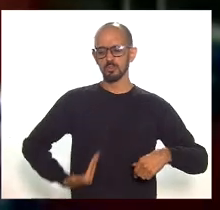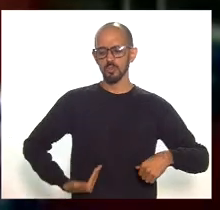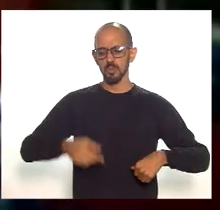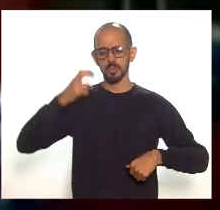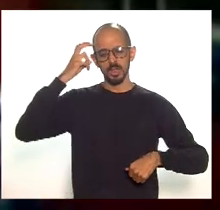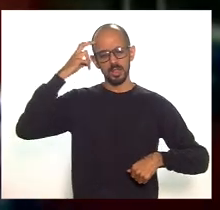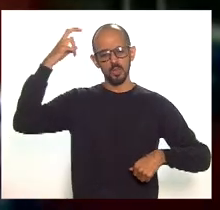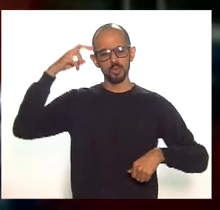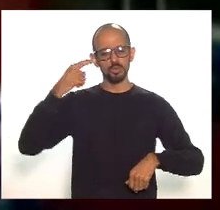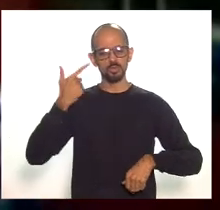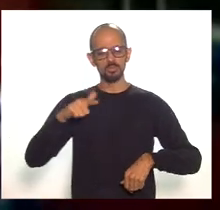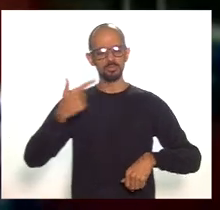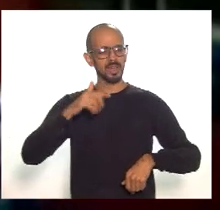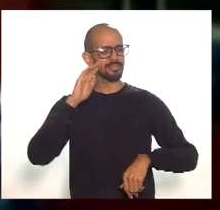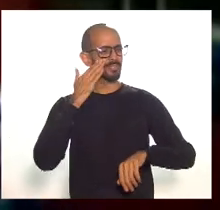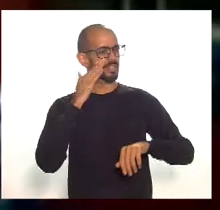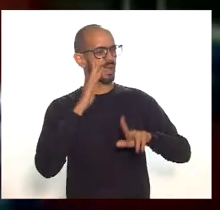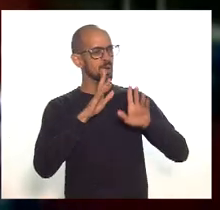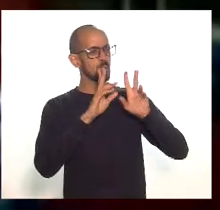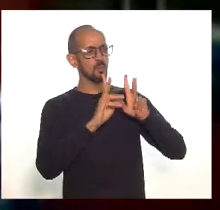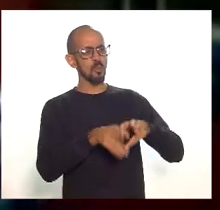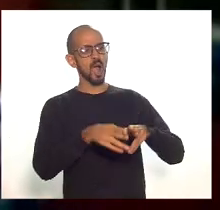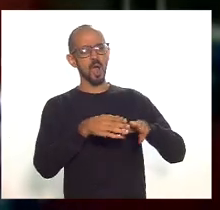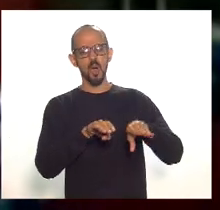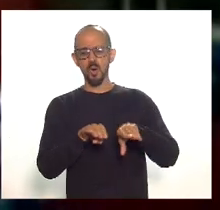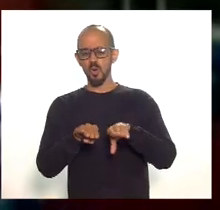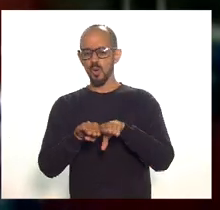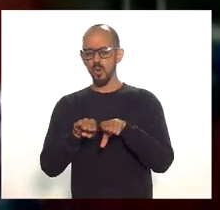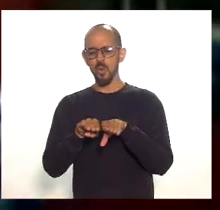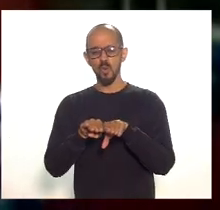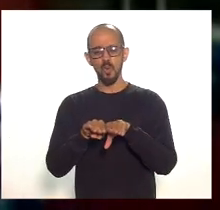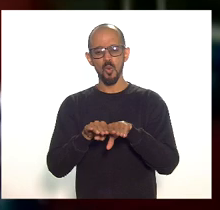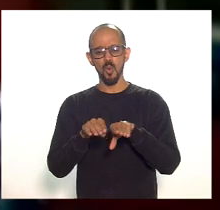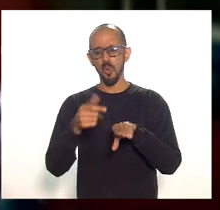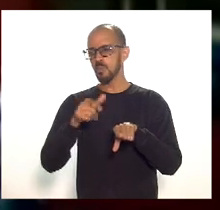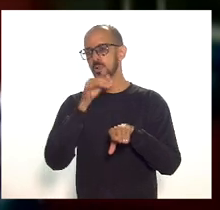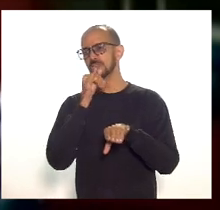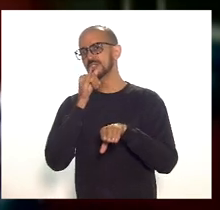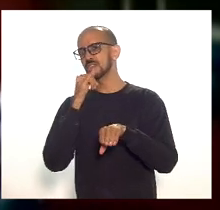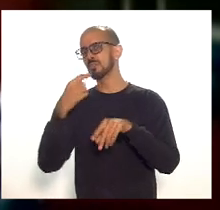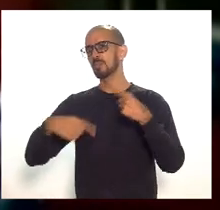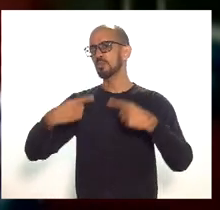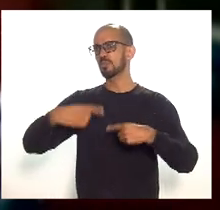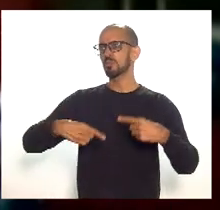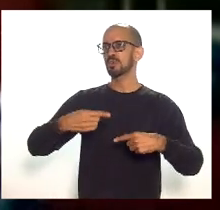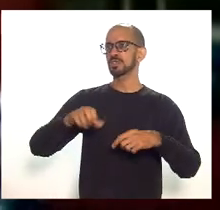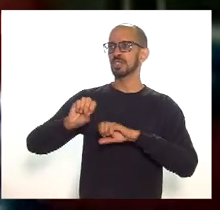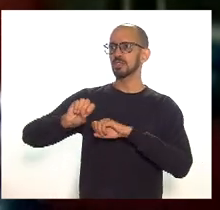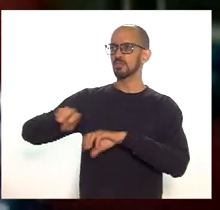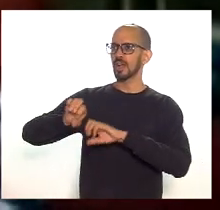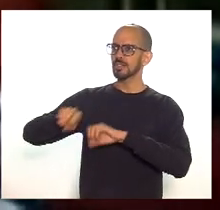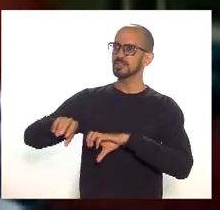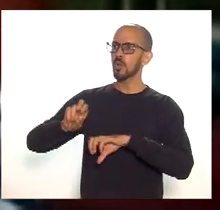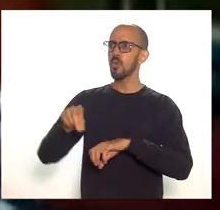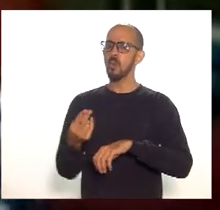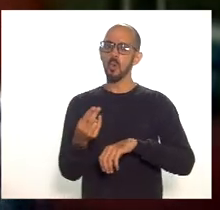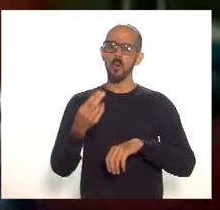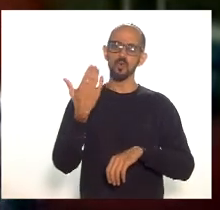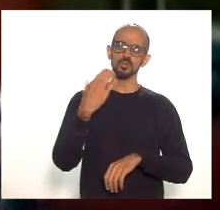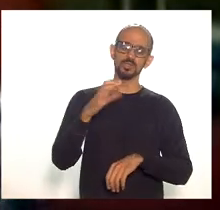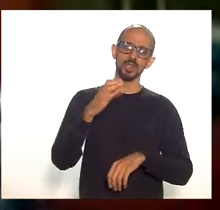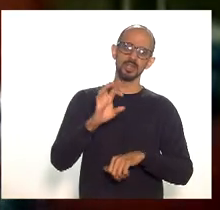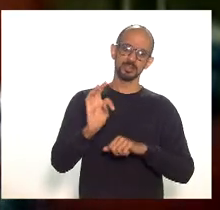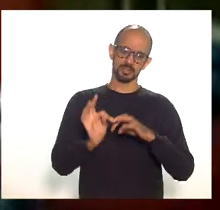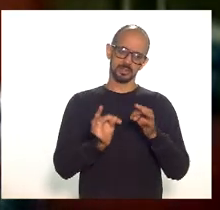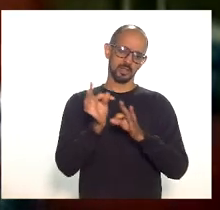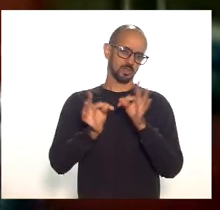é entendida no mesmo patamar e considerada no mesmo patamar da política pública da educação, da política pública da ciência e